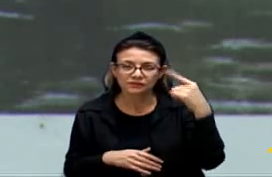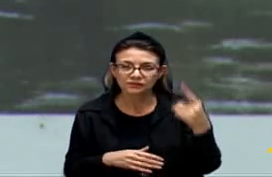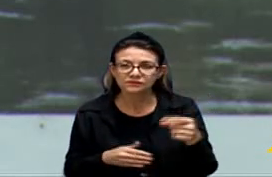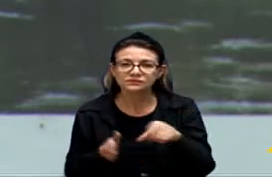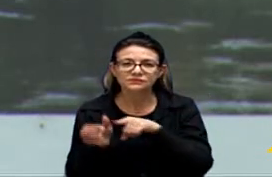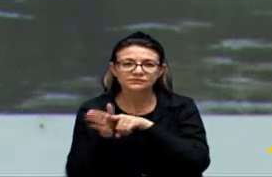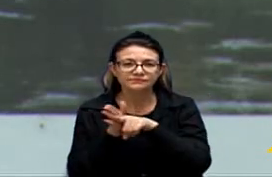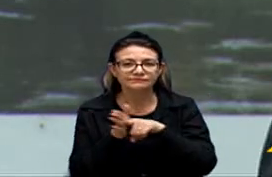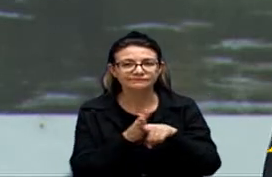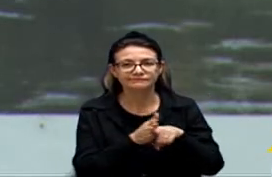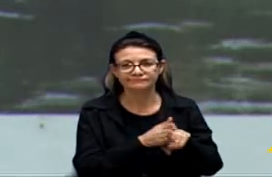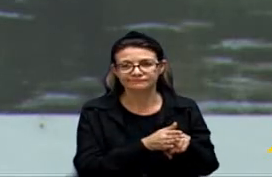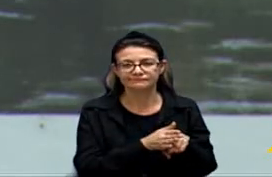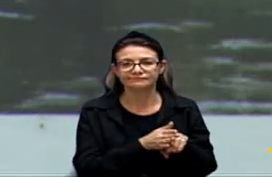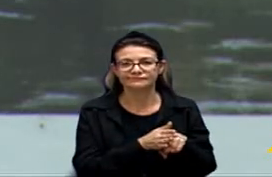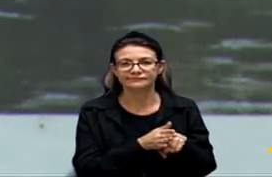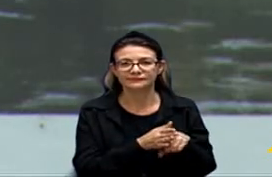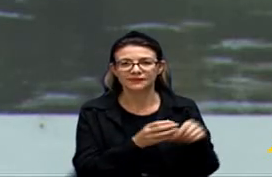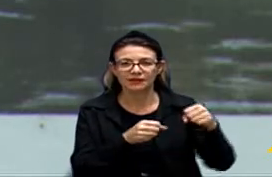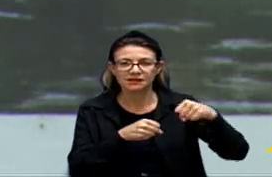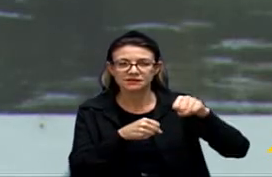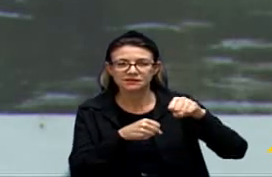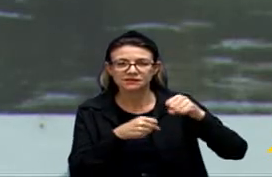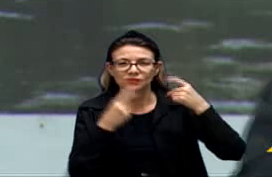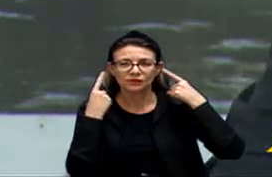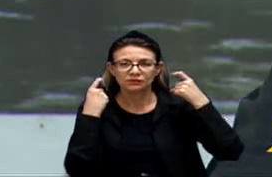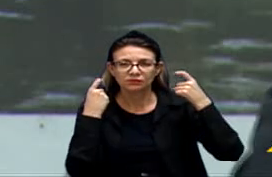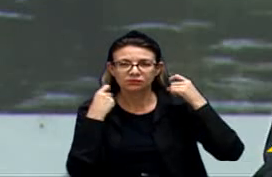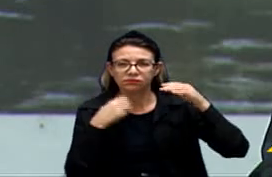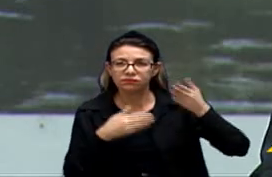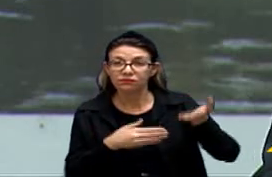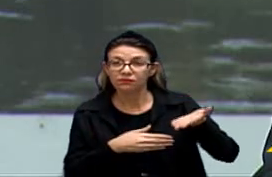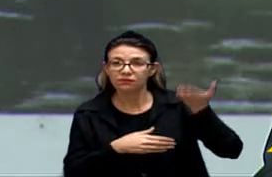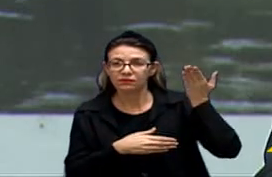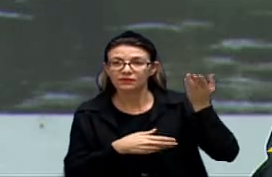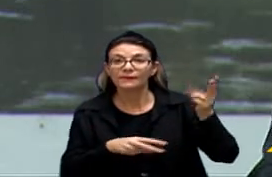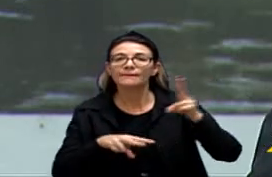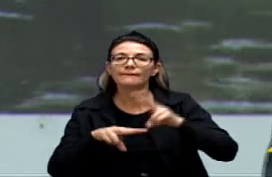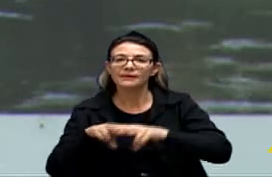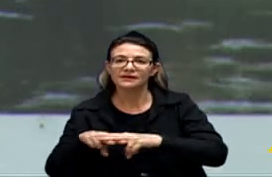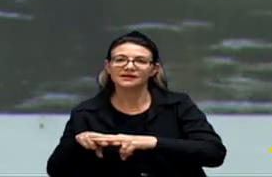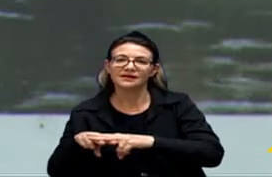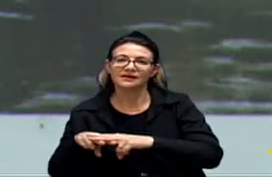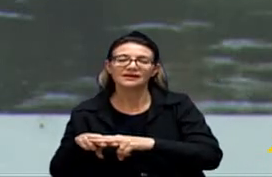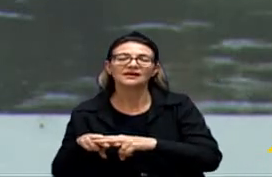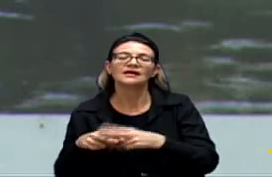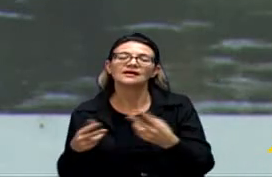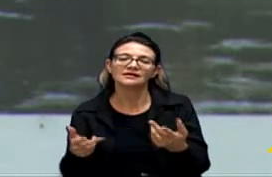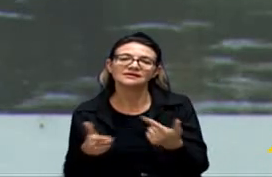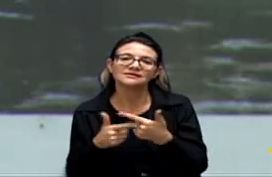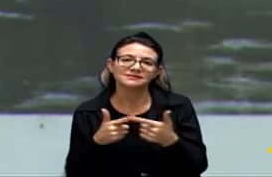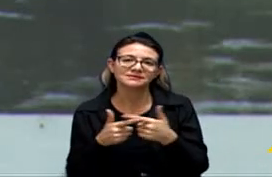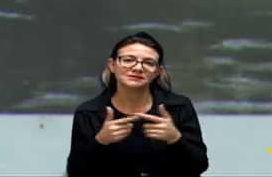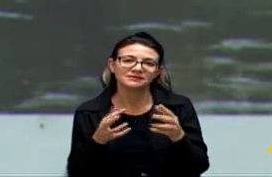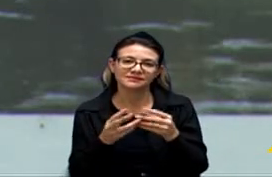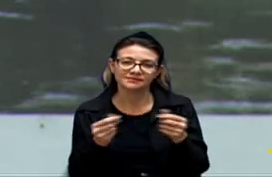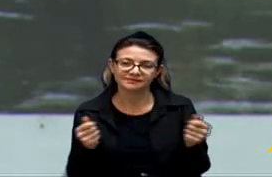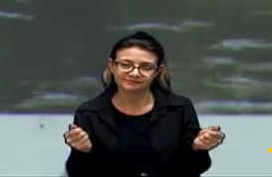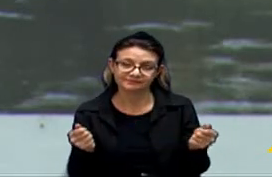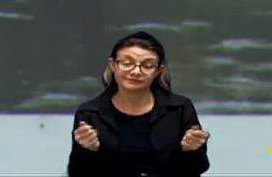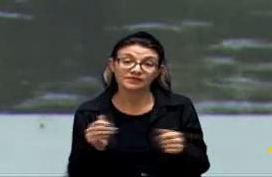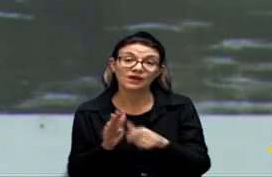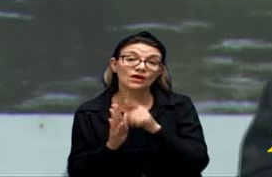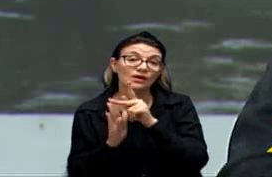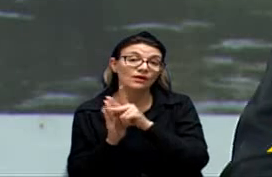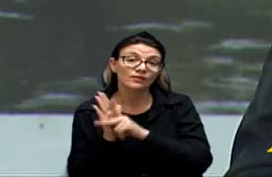aí aprender em grande quantidade eu estou falando aí sim nós vamos resolver o problema porque esse referido projeto ele é muito bom